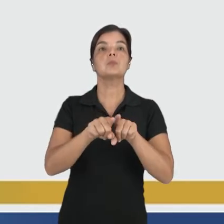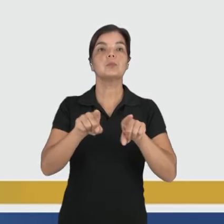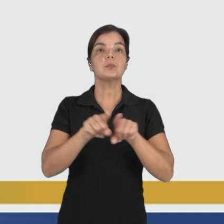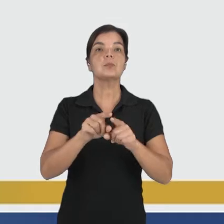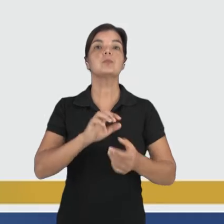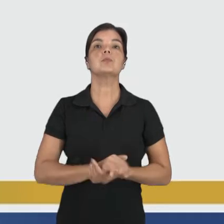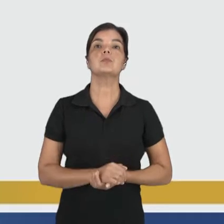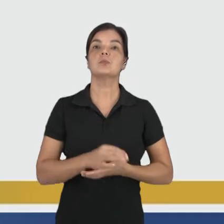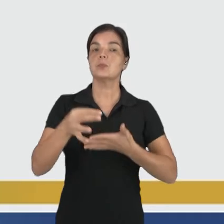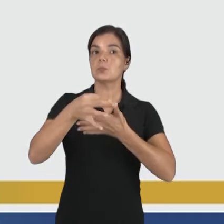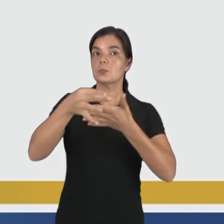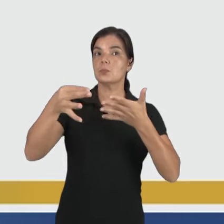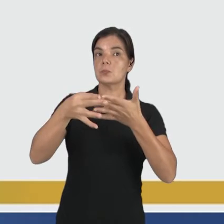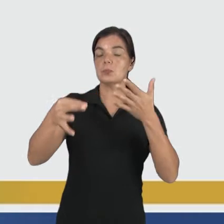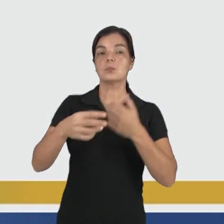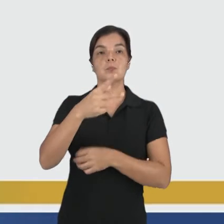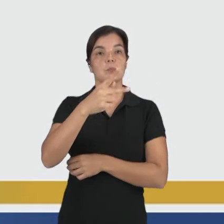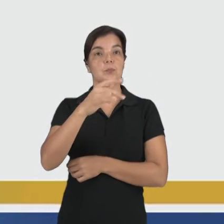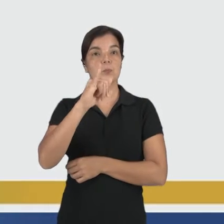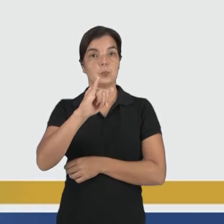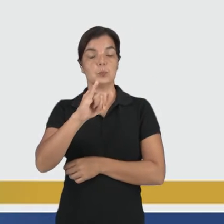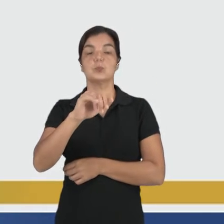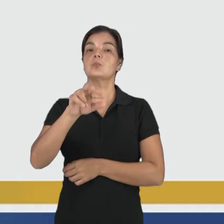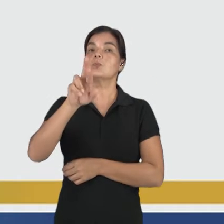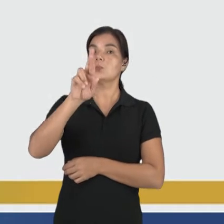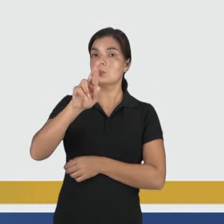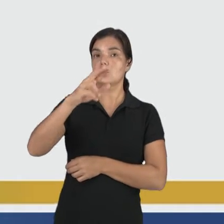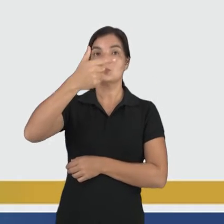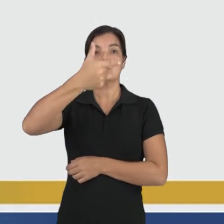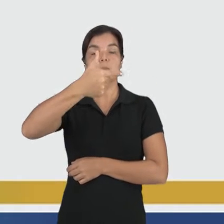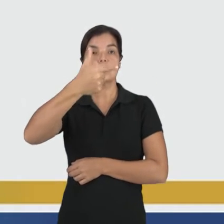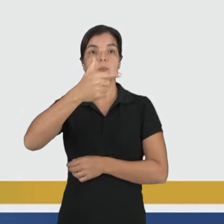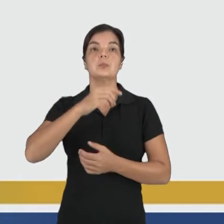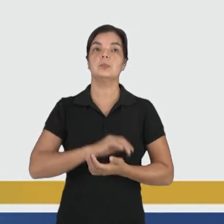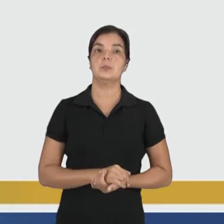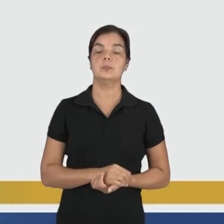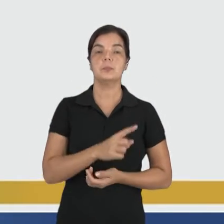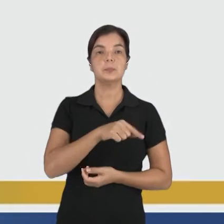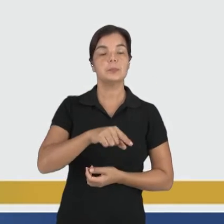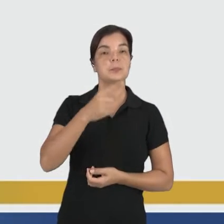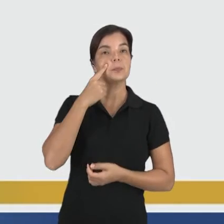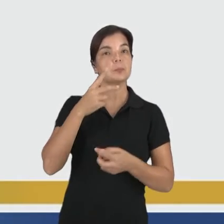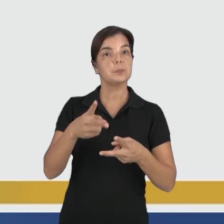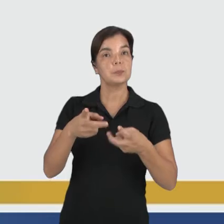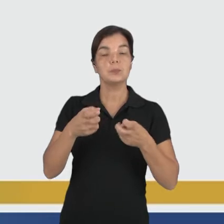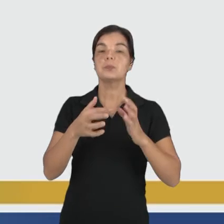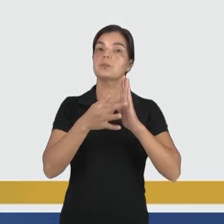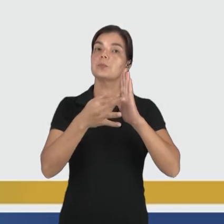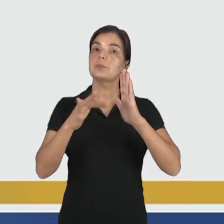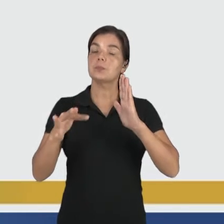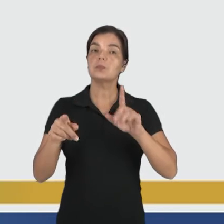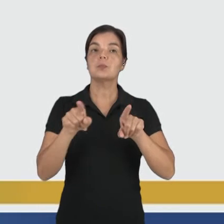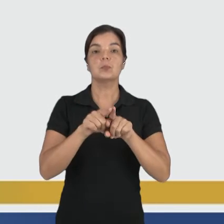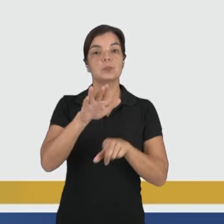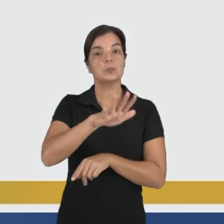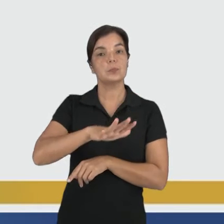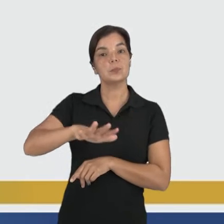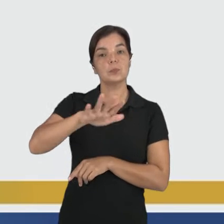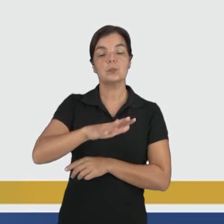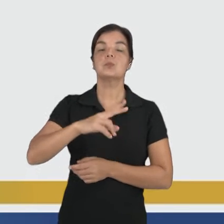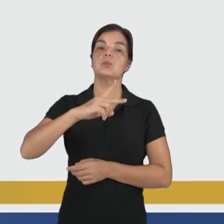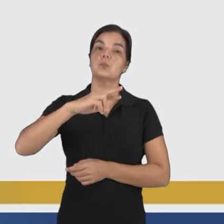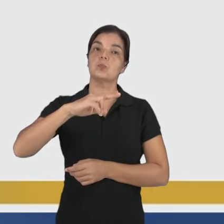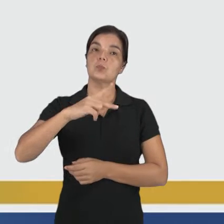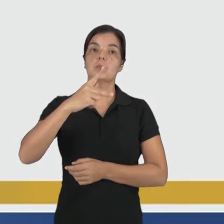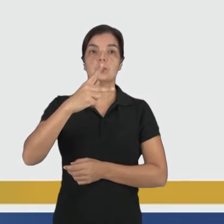os elementos do π e do raio ao quadrado, como vocês percebem na figura. Então, a área da base ela